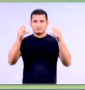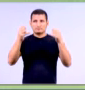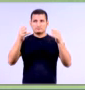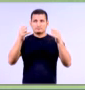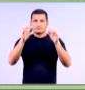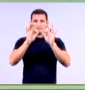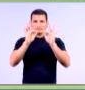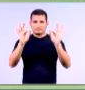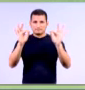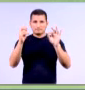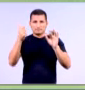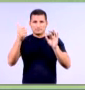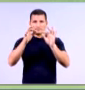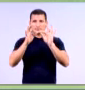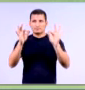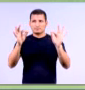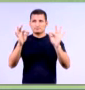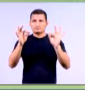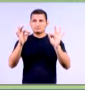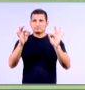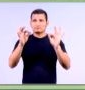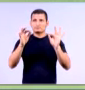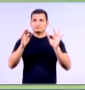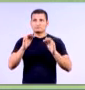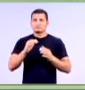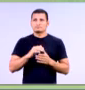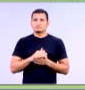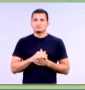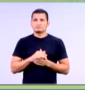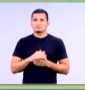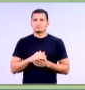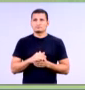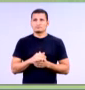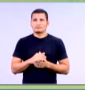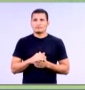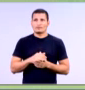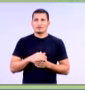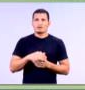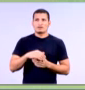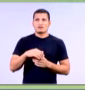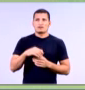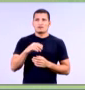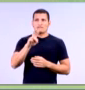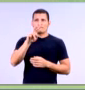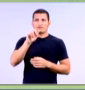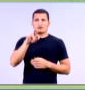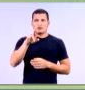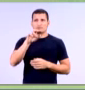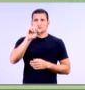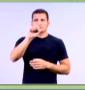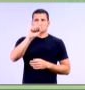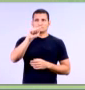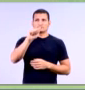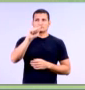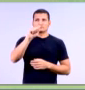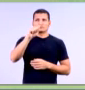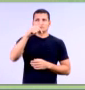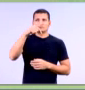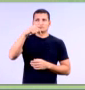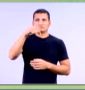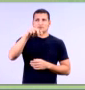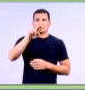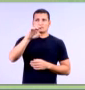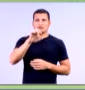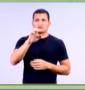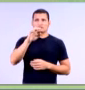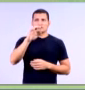saque. Saque efetuado. Eu criei uma variável chamada saque efetuado, que por parâmetro recebe